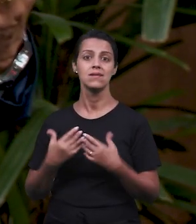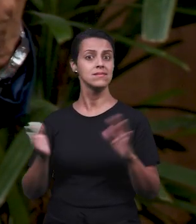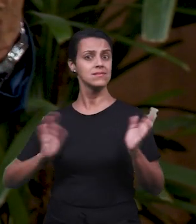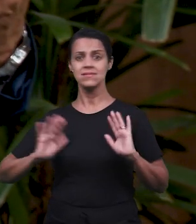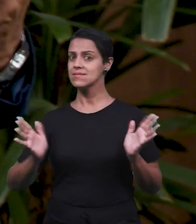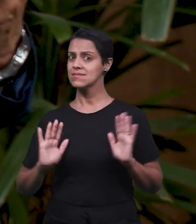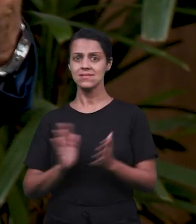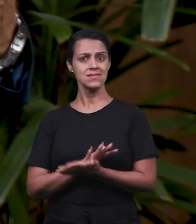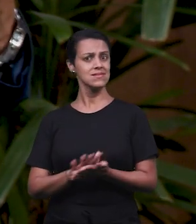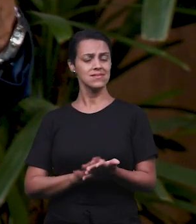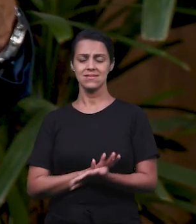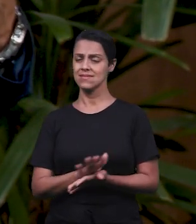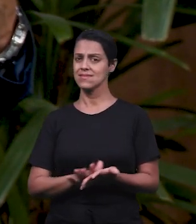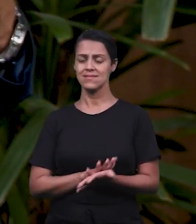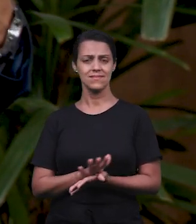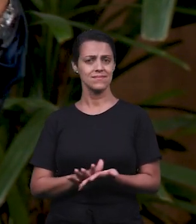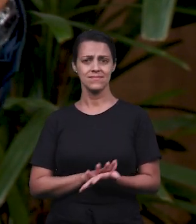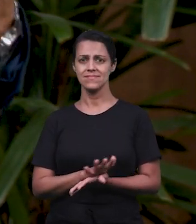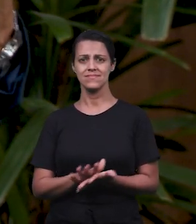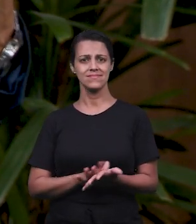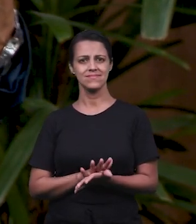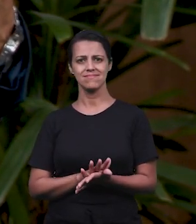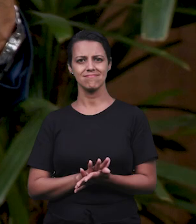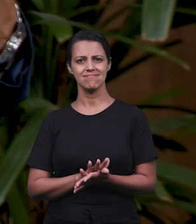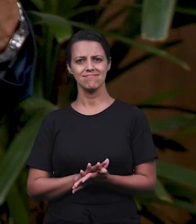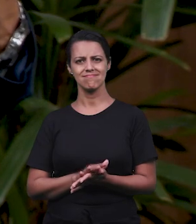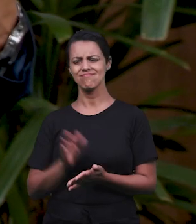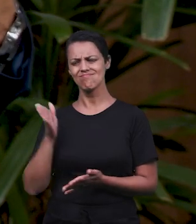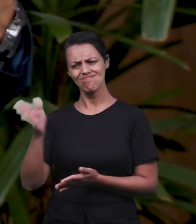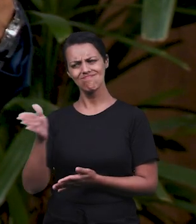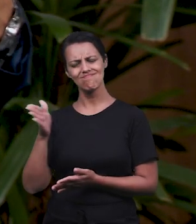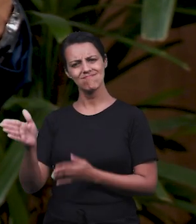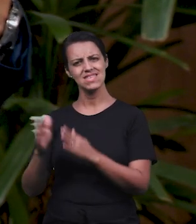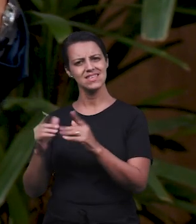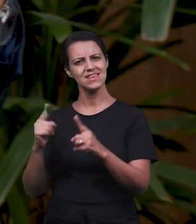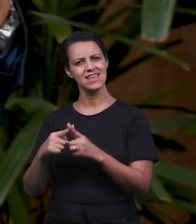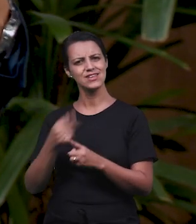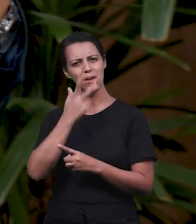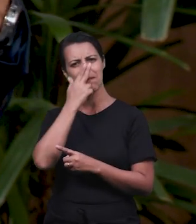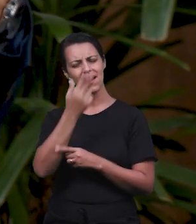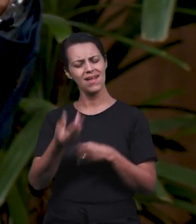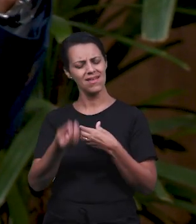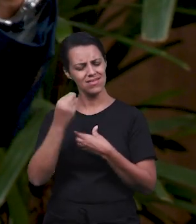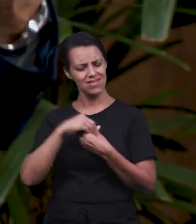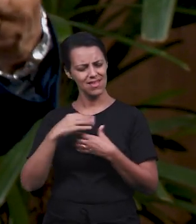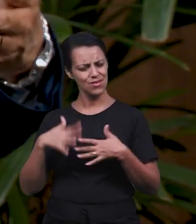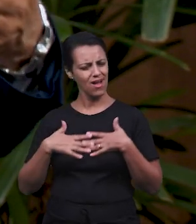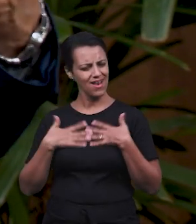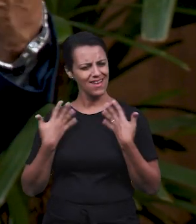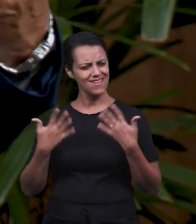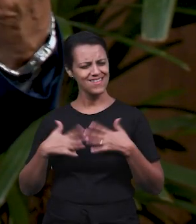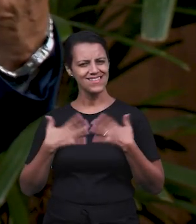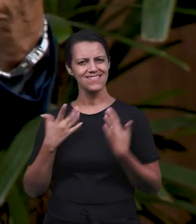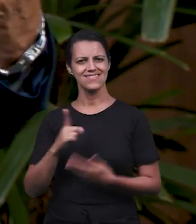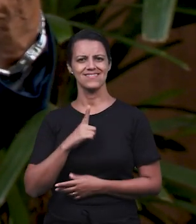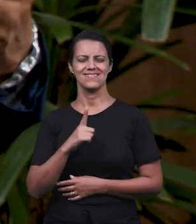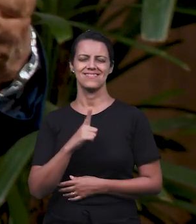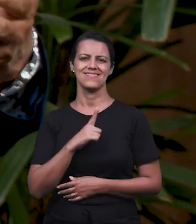né? Ao contrário, isso alegra. E é o interessante que na medida em que nós realizamos a obra do